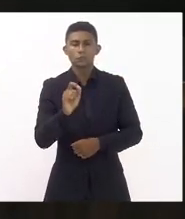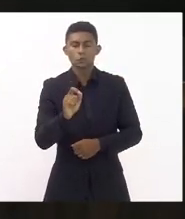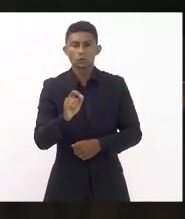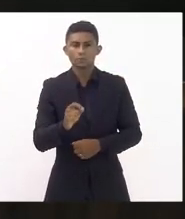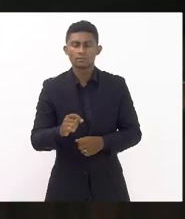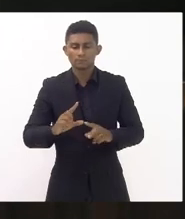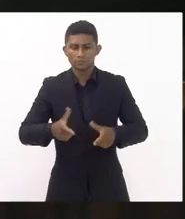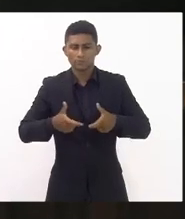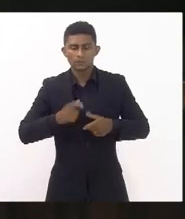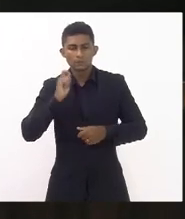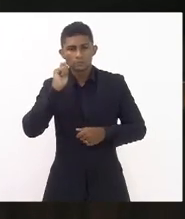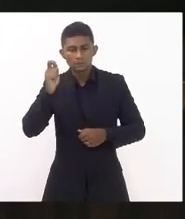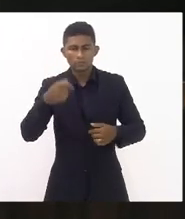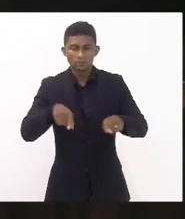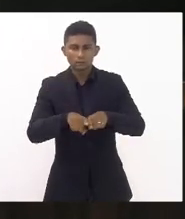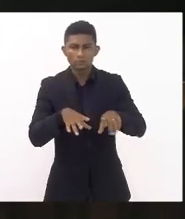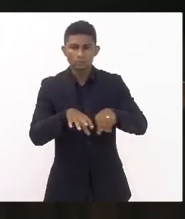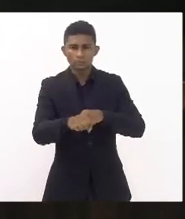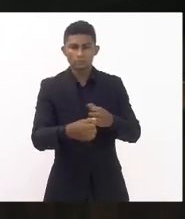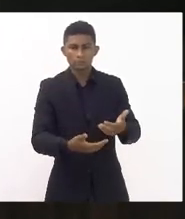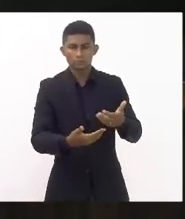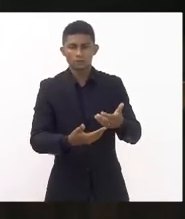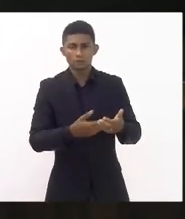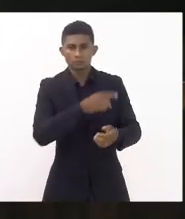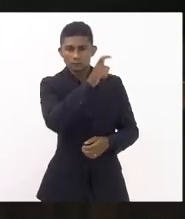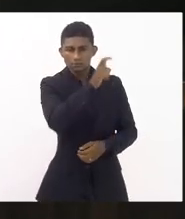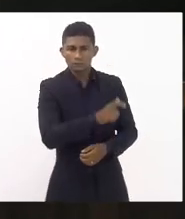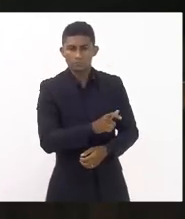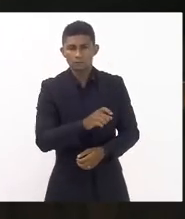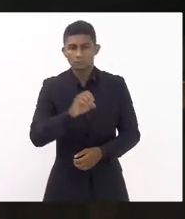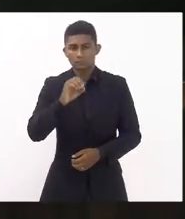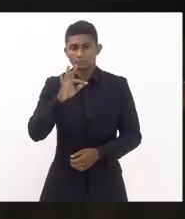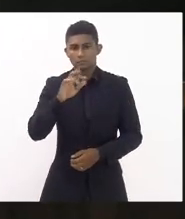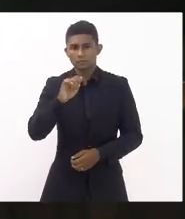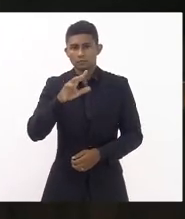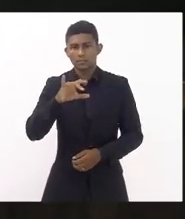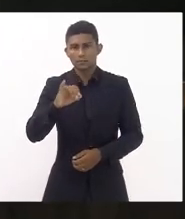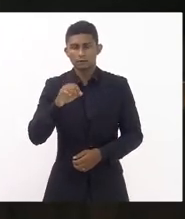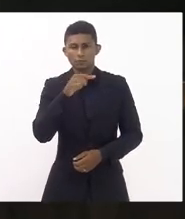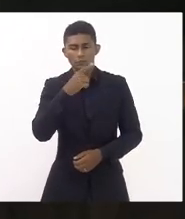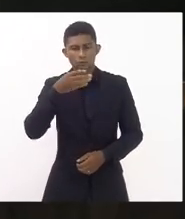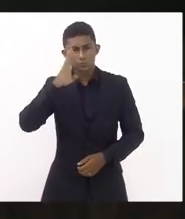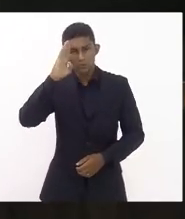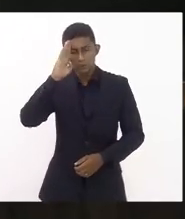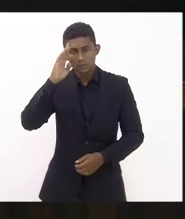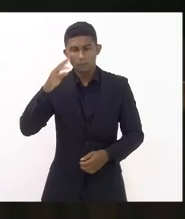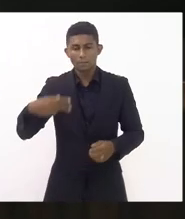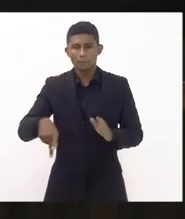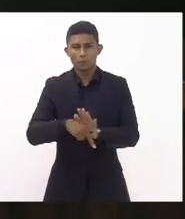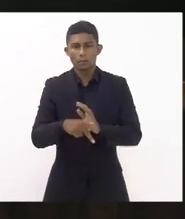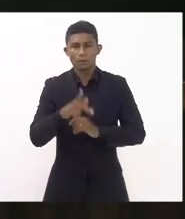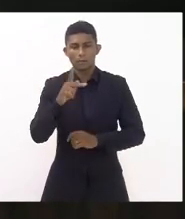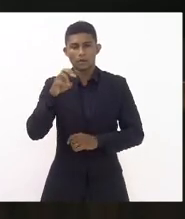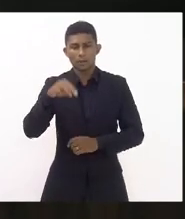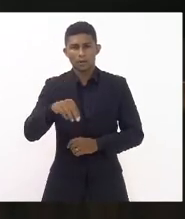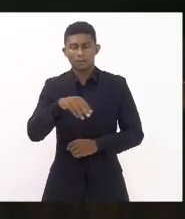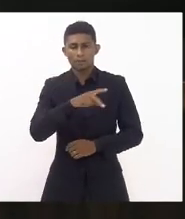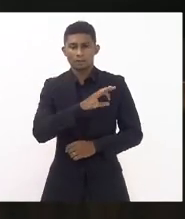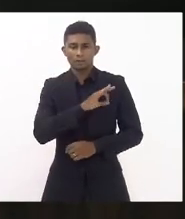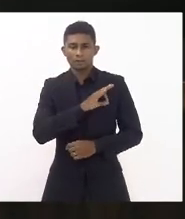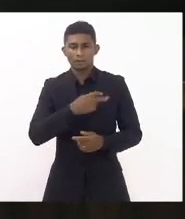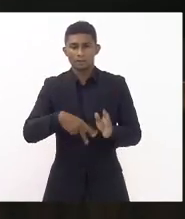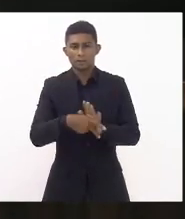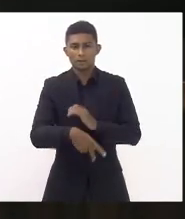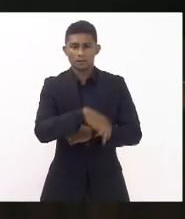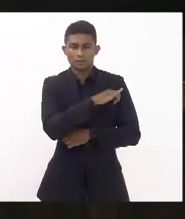medalha Tiradentes e seu respectivo diploma ao senhor Olavo Otávio Ramos, tenente-coronel da Polícia Militar do Estado do Rio de Janeiro. Parecer